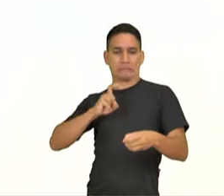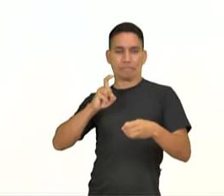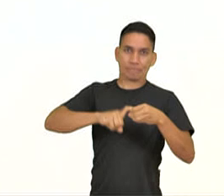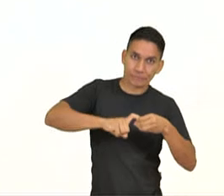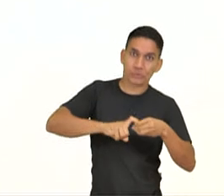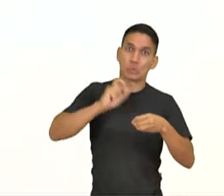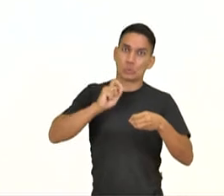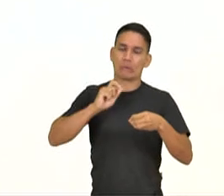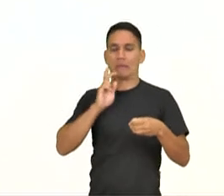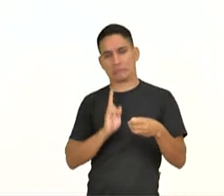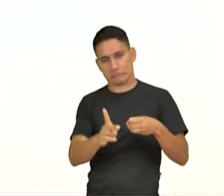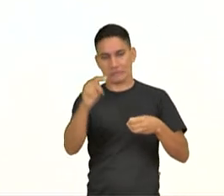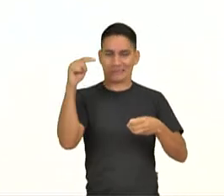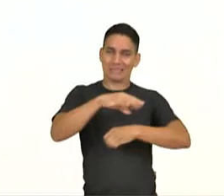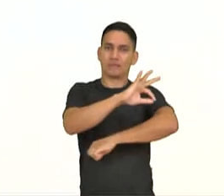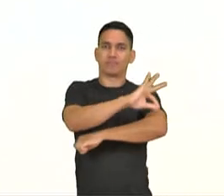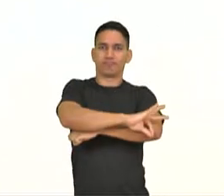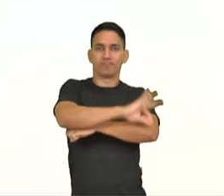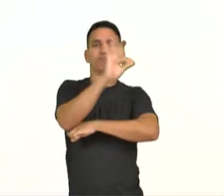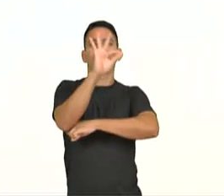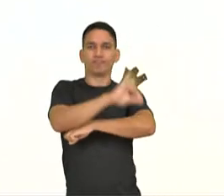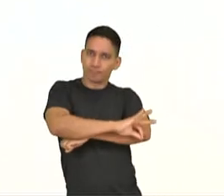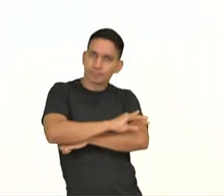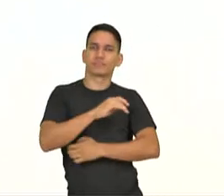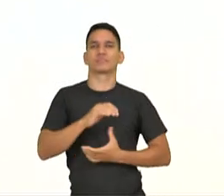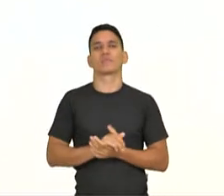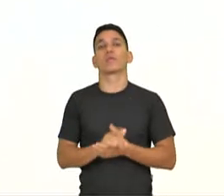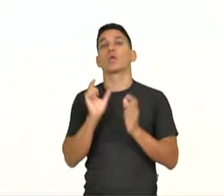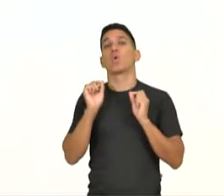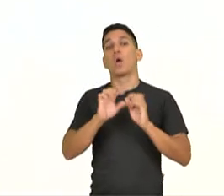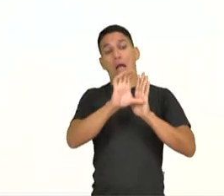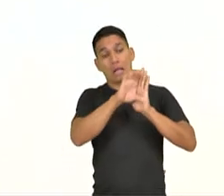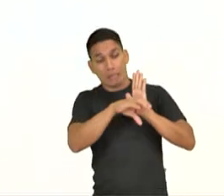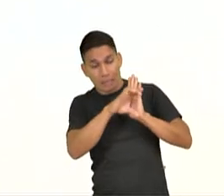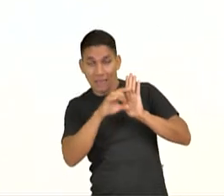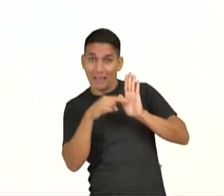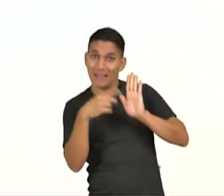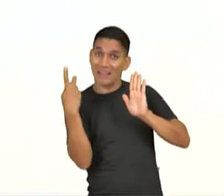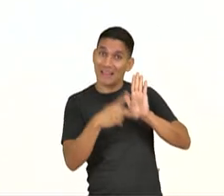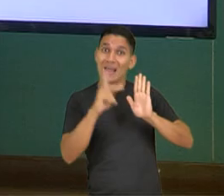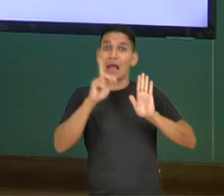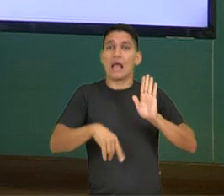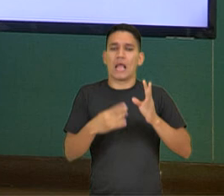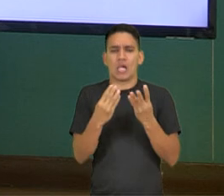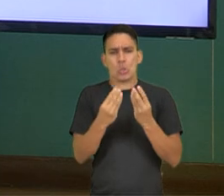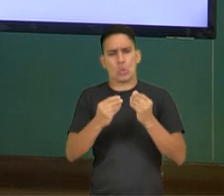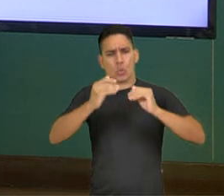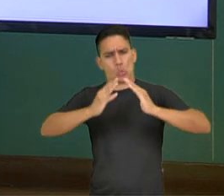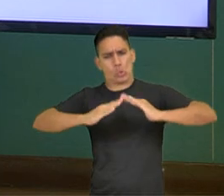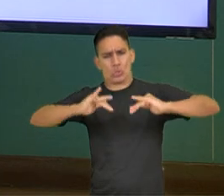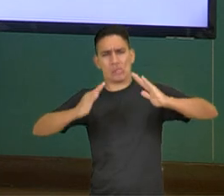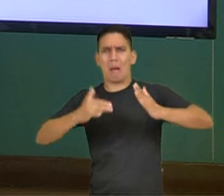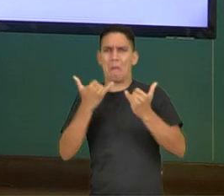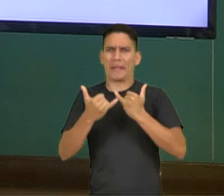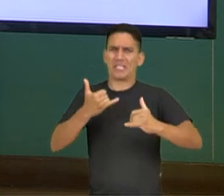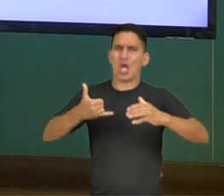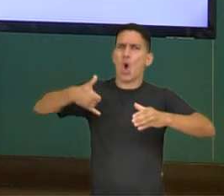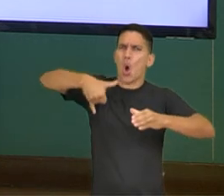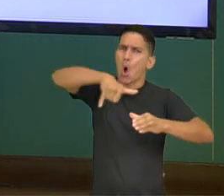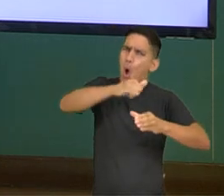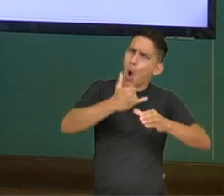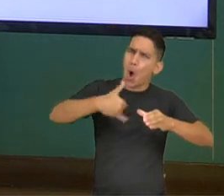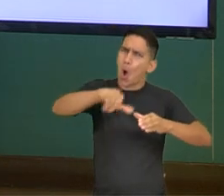demais desta substância, que a definição dela é um líquido escuro, oleoso,